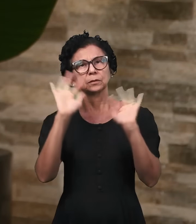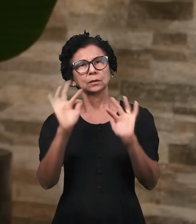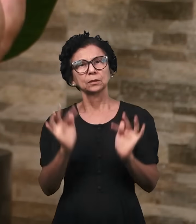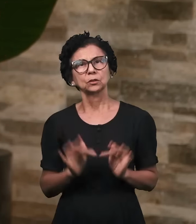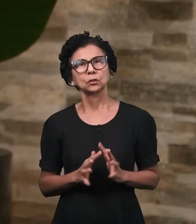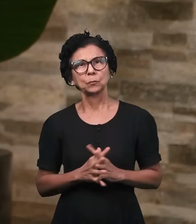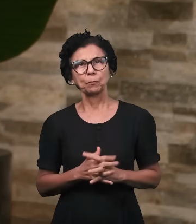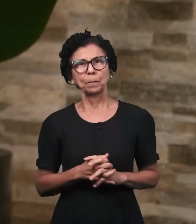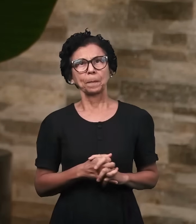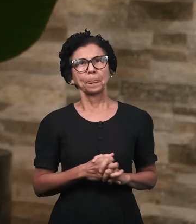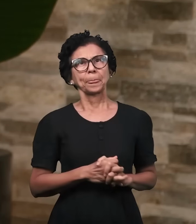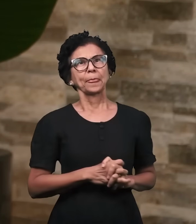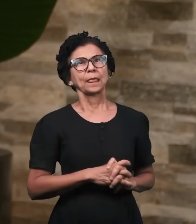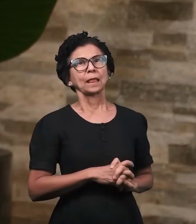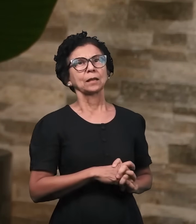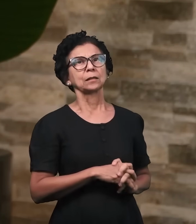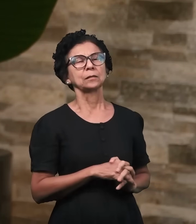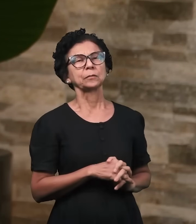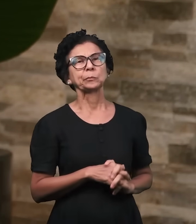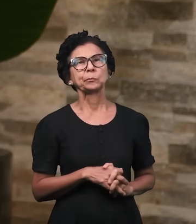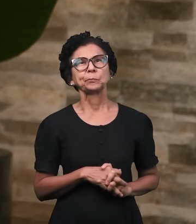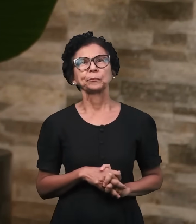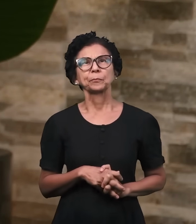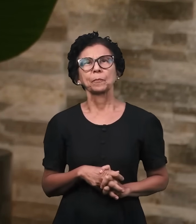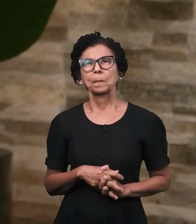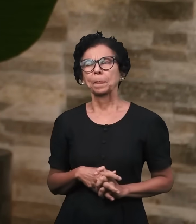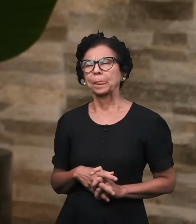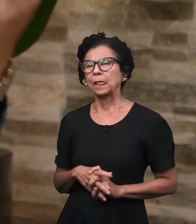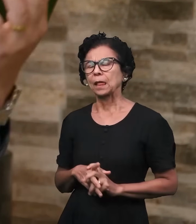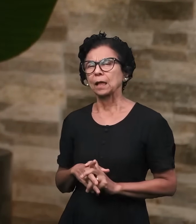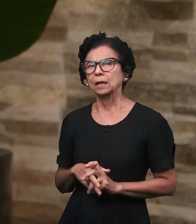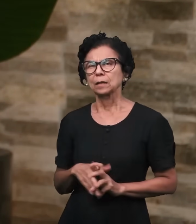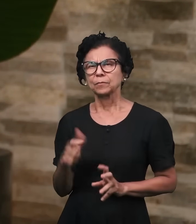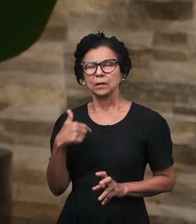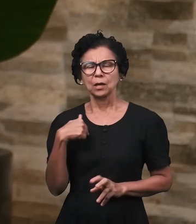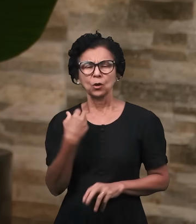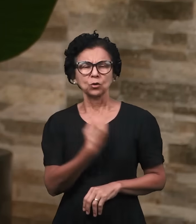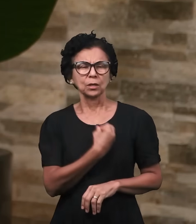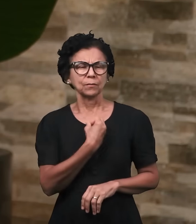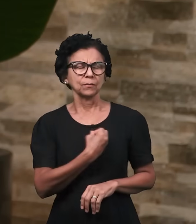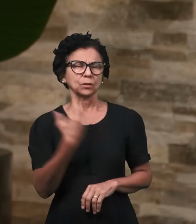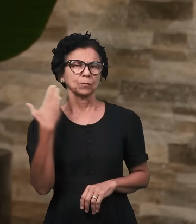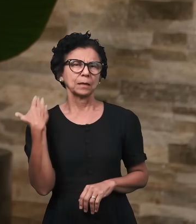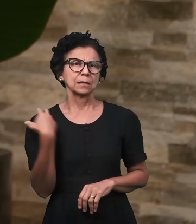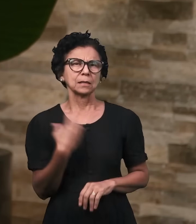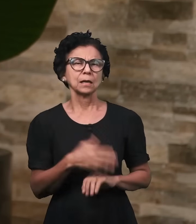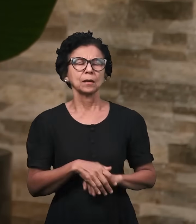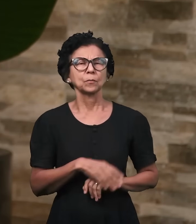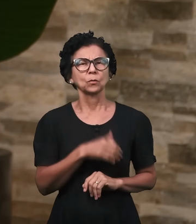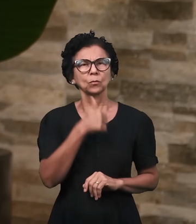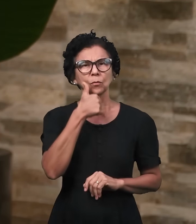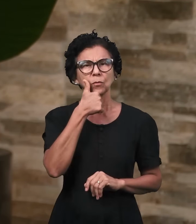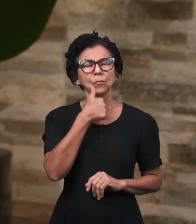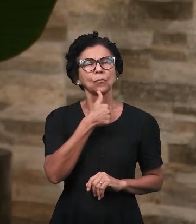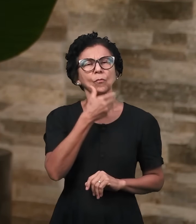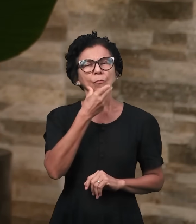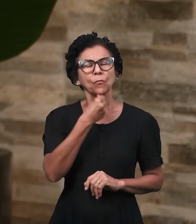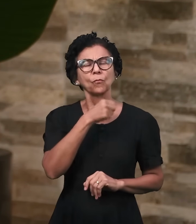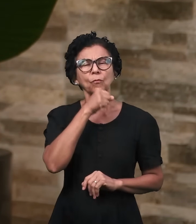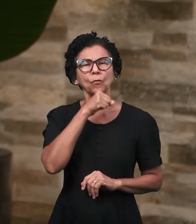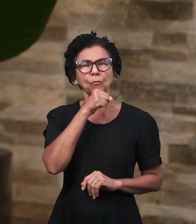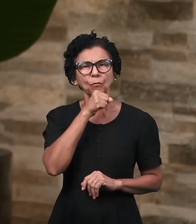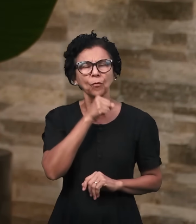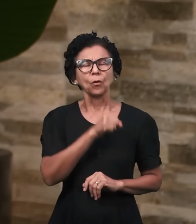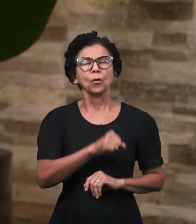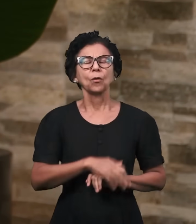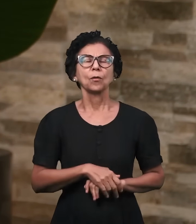e que eu tenho a oportunidade de estar com avô, avó, à época com os bisavós, um assunto muito corrente, muito